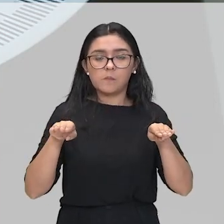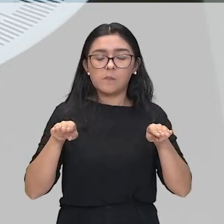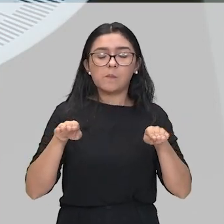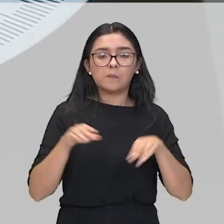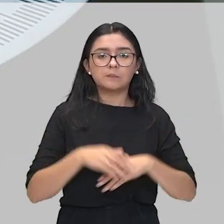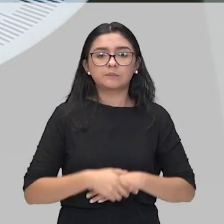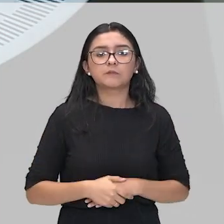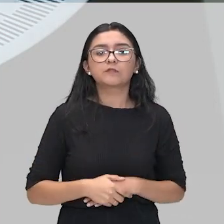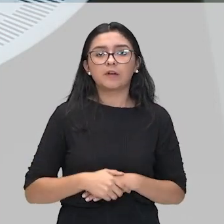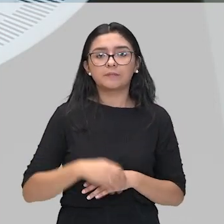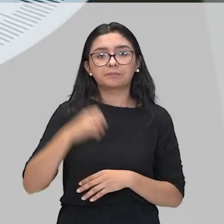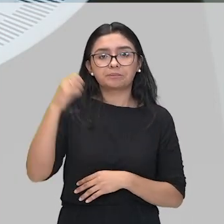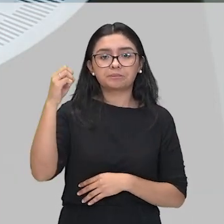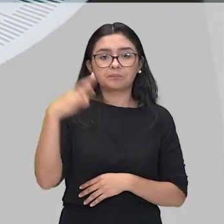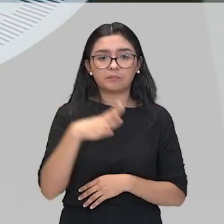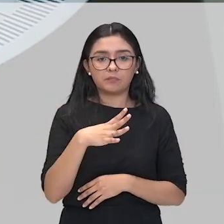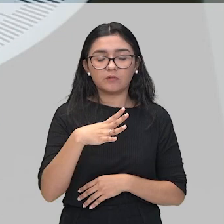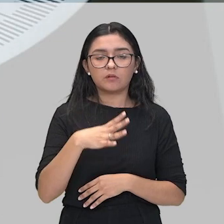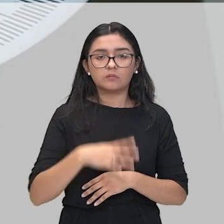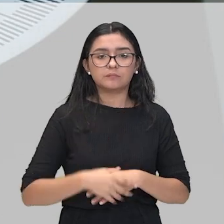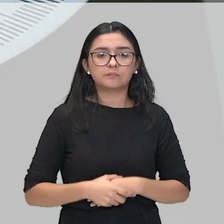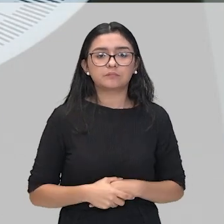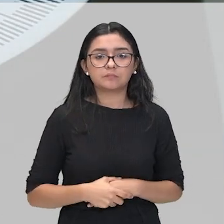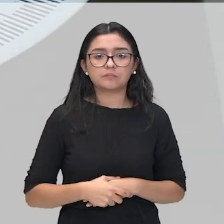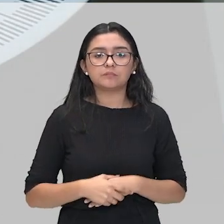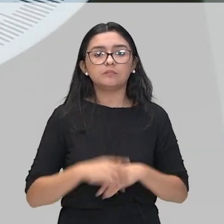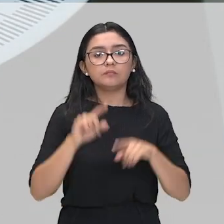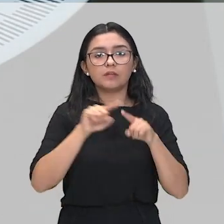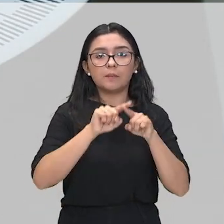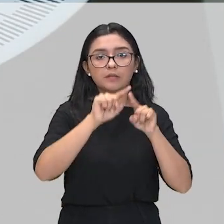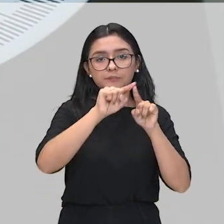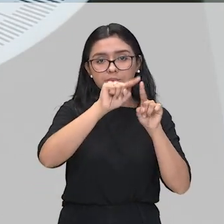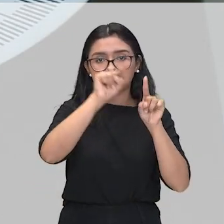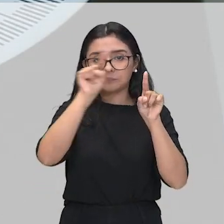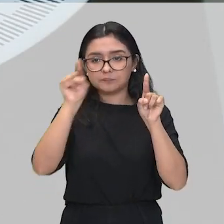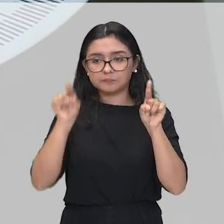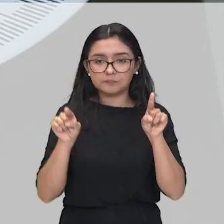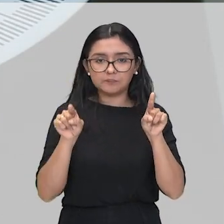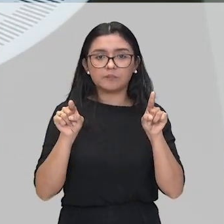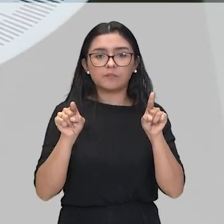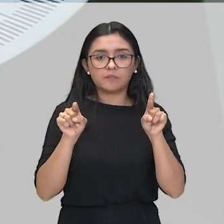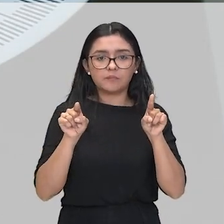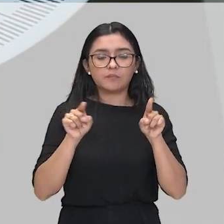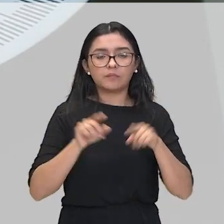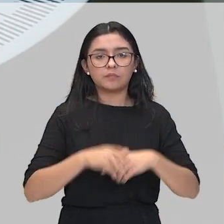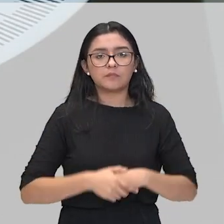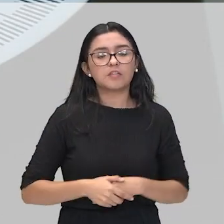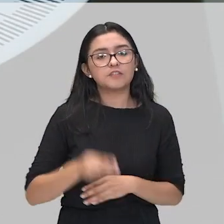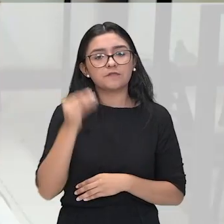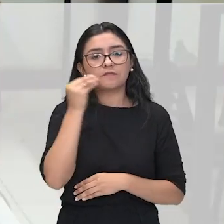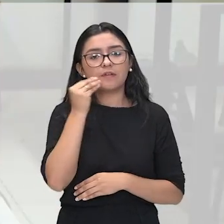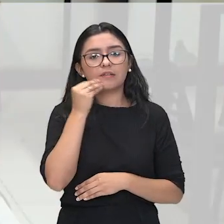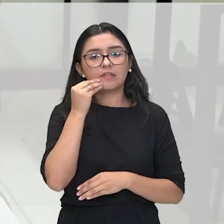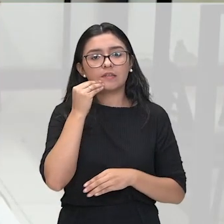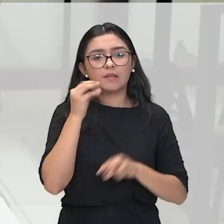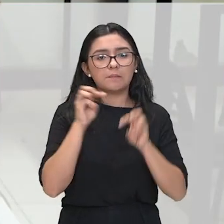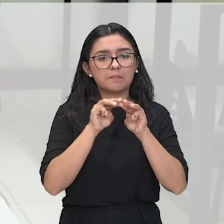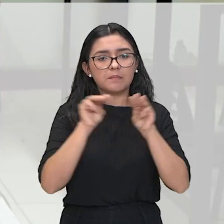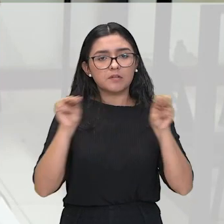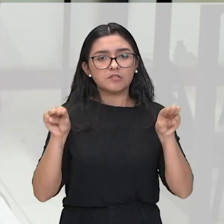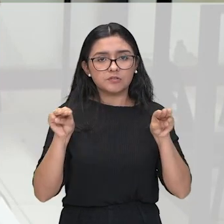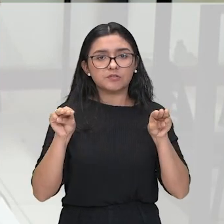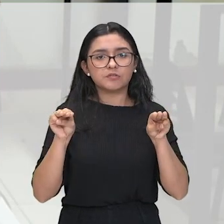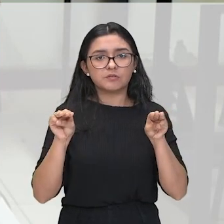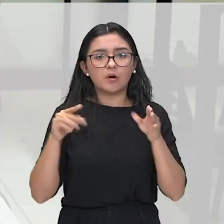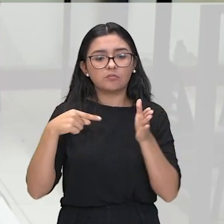incidir a luz. E na parte curva do círculo, a luz vai passar e nós vamos tentar medir, então, o desvio